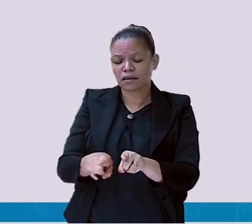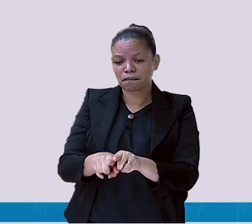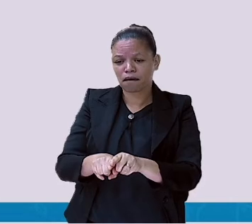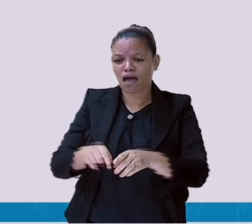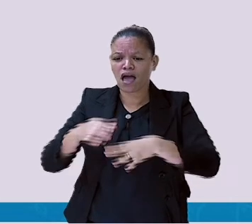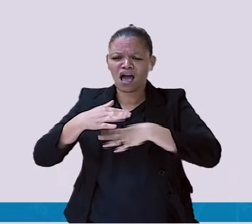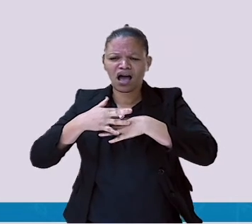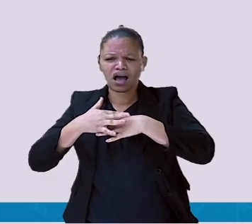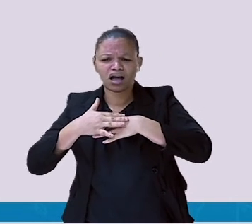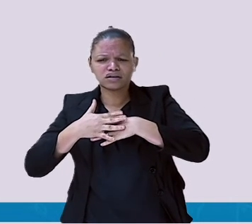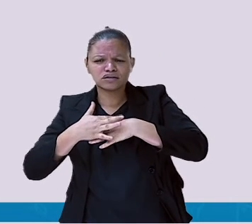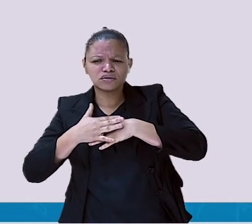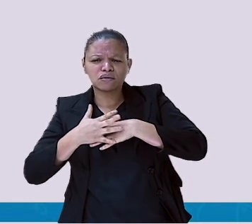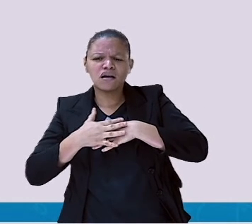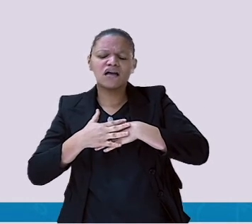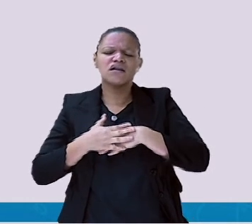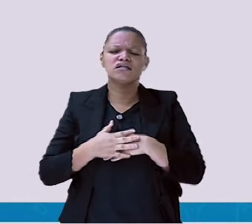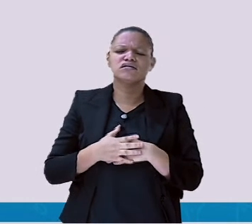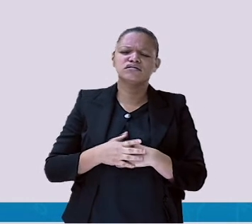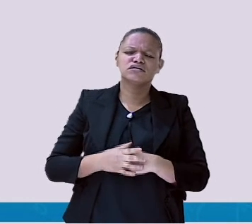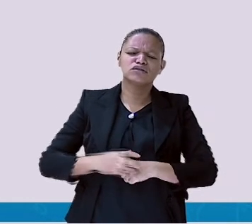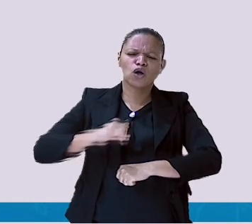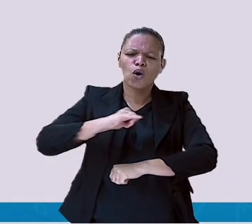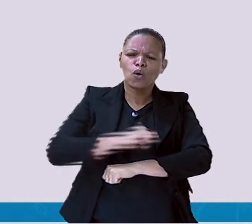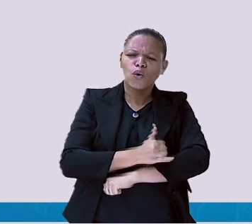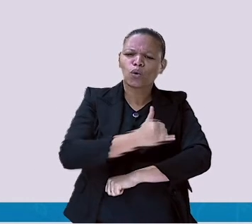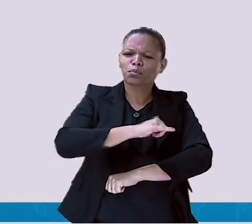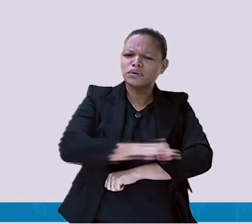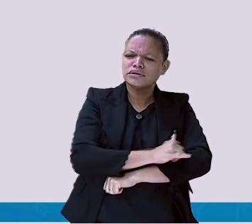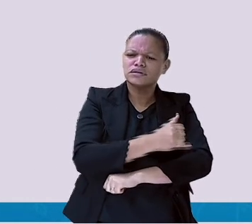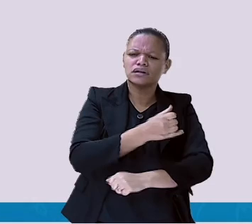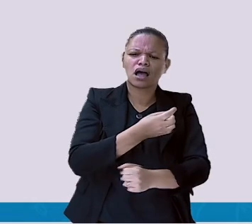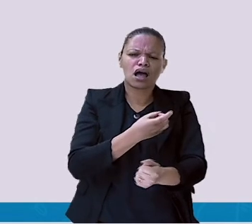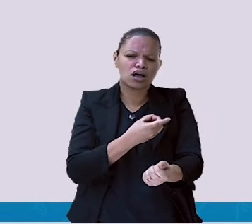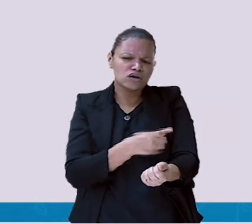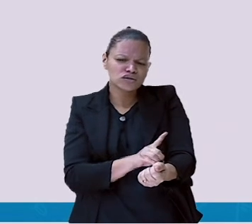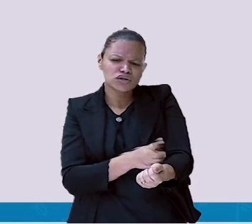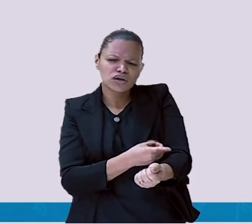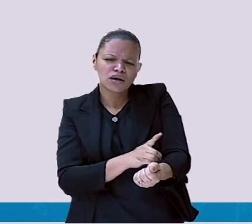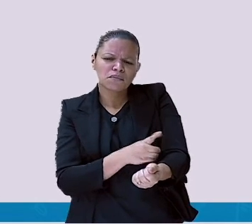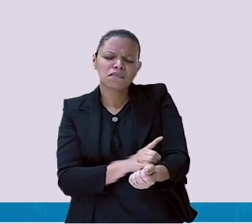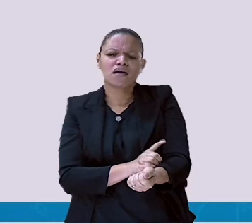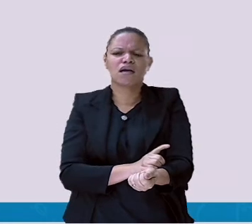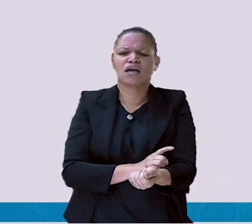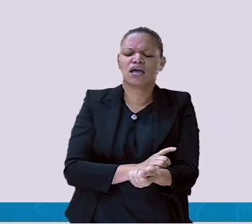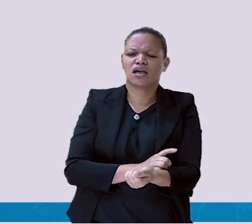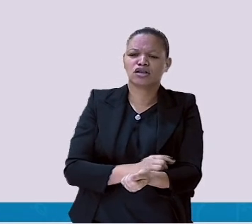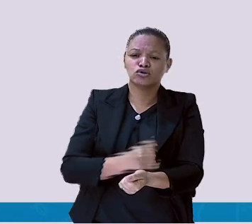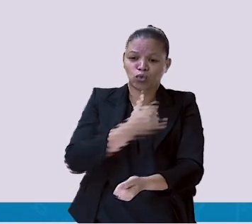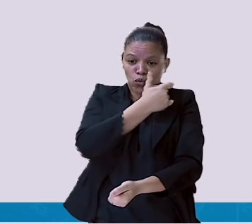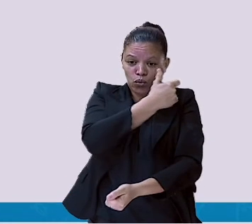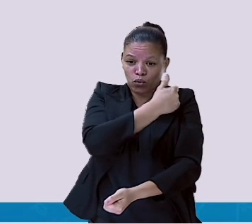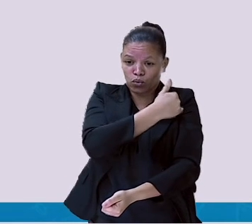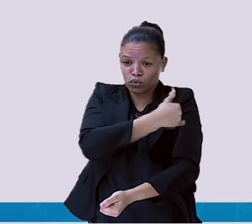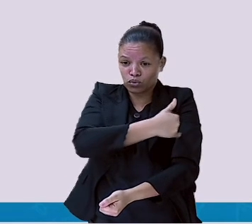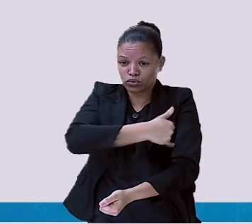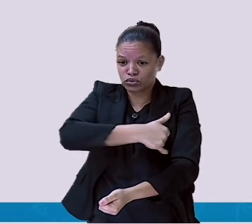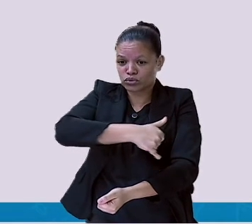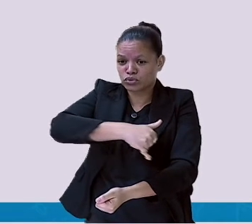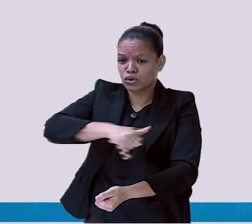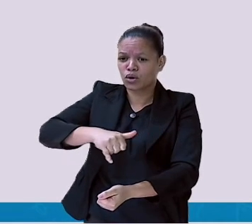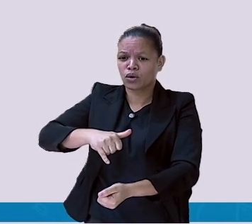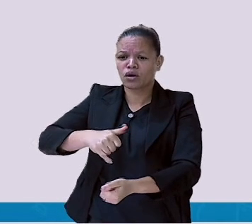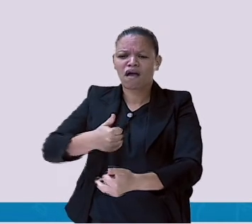alto, hipertensão, diabetes e subnutrição, tá? E aqui eu quero propor